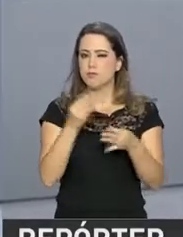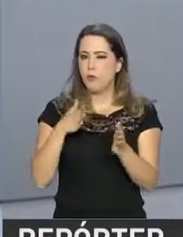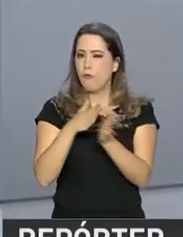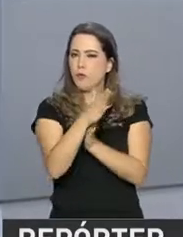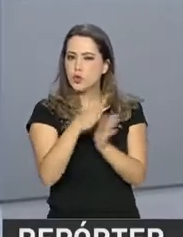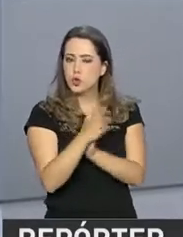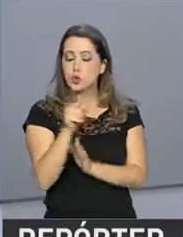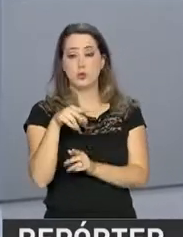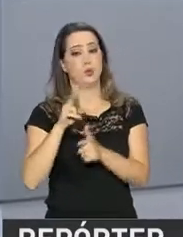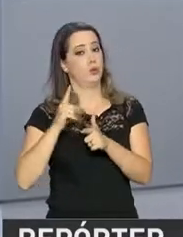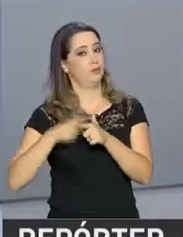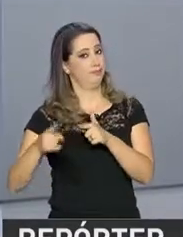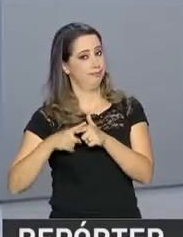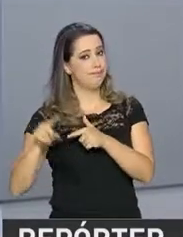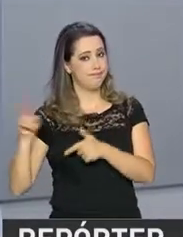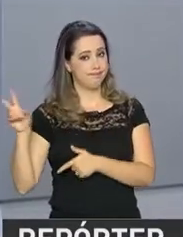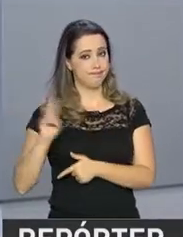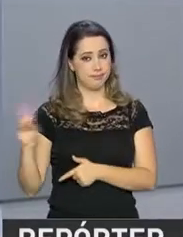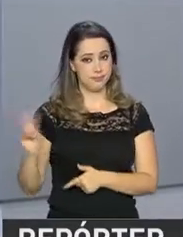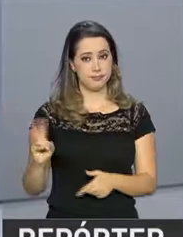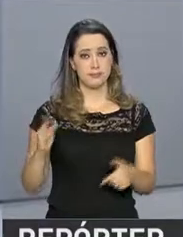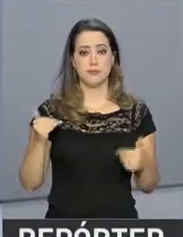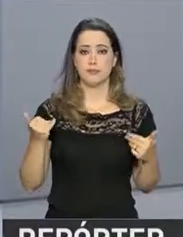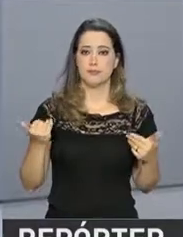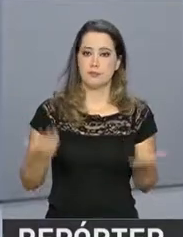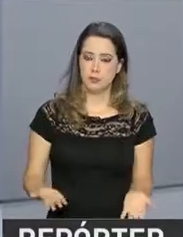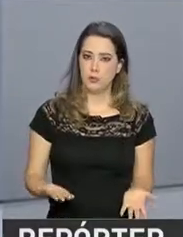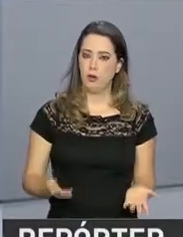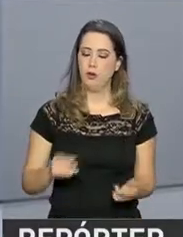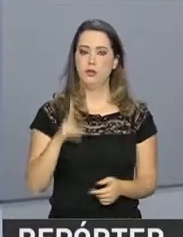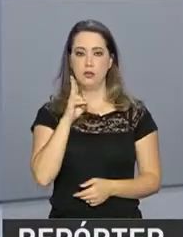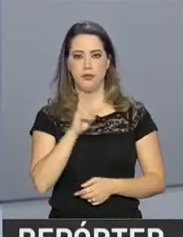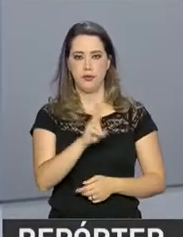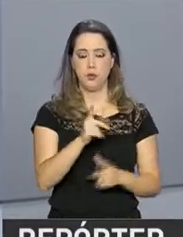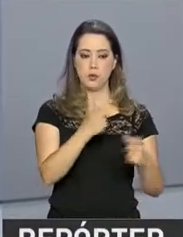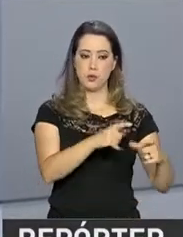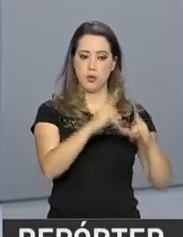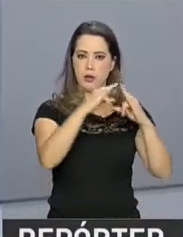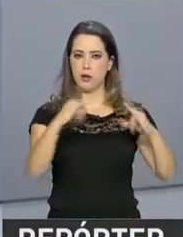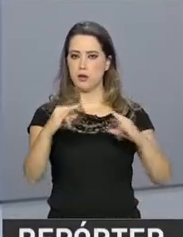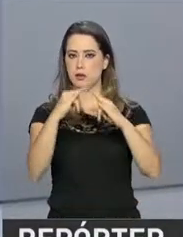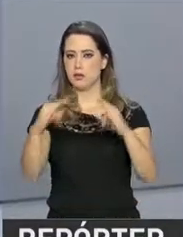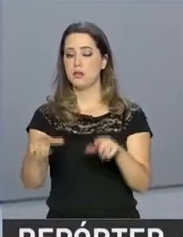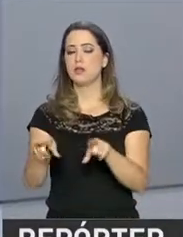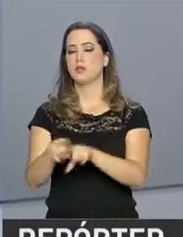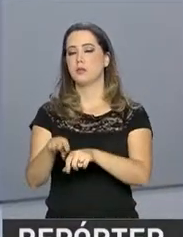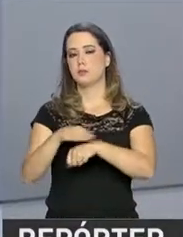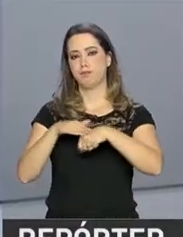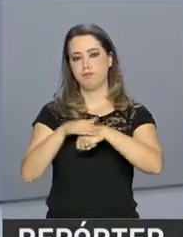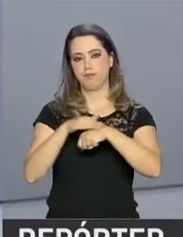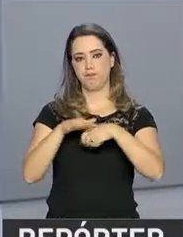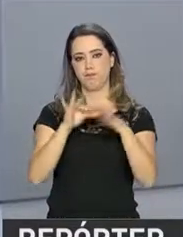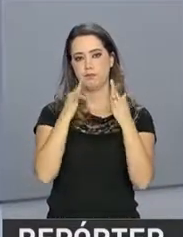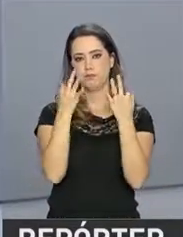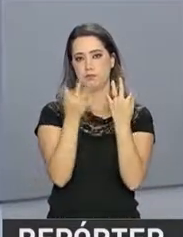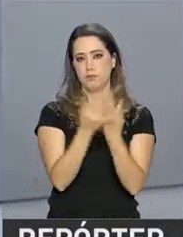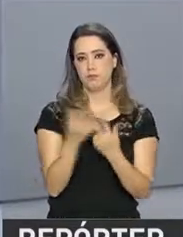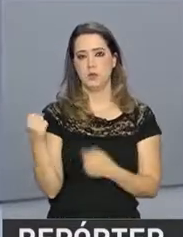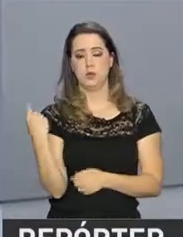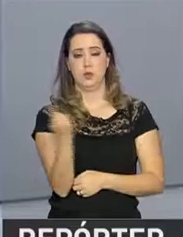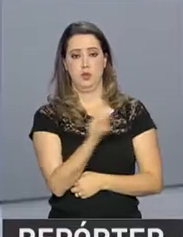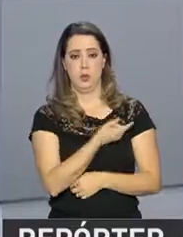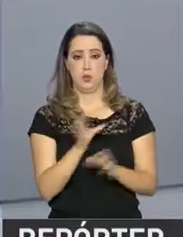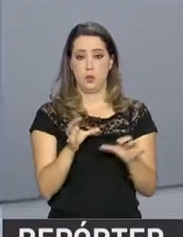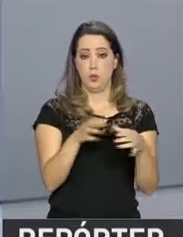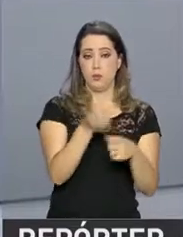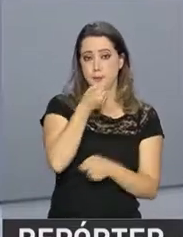da crise no país vizinho além de visitar as instalações temer também conversou com as famílias que vivem no abrigo a nossa equipe